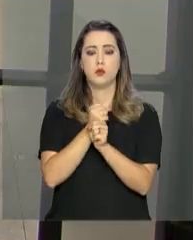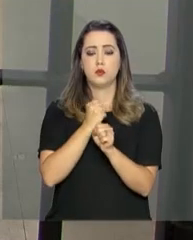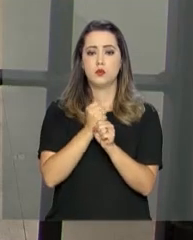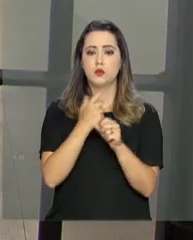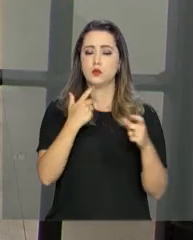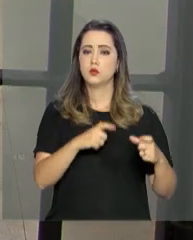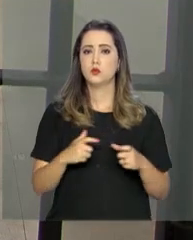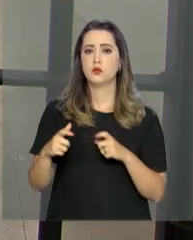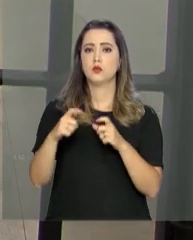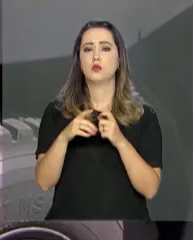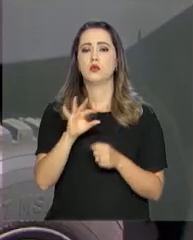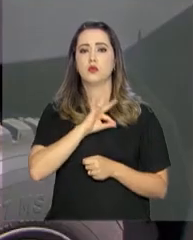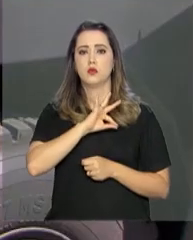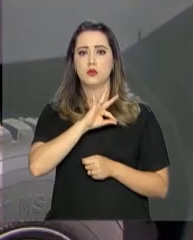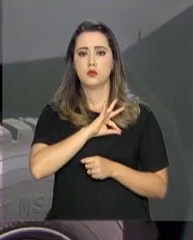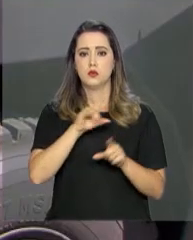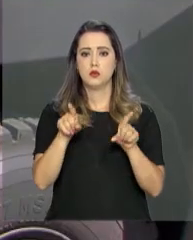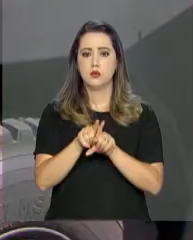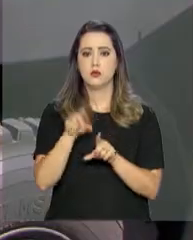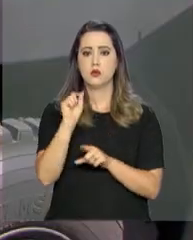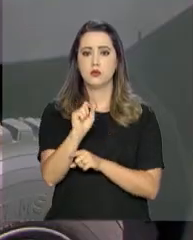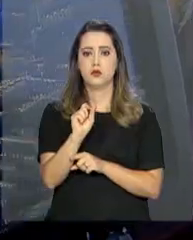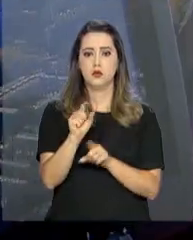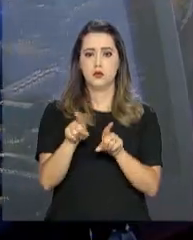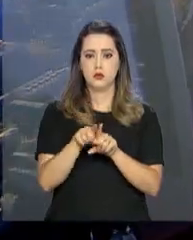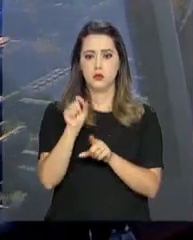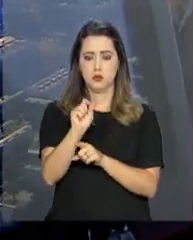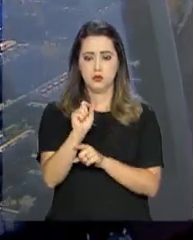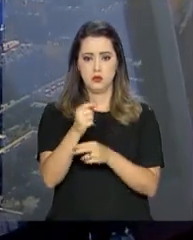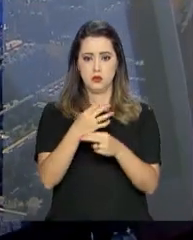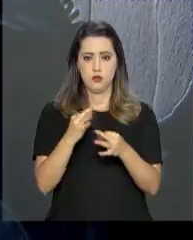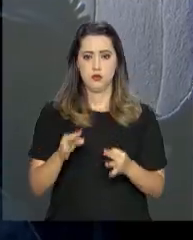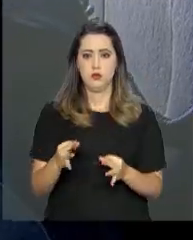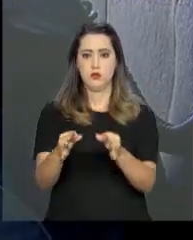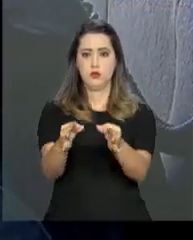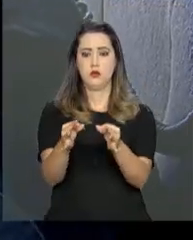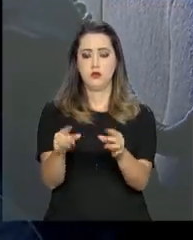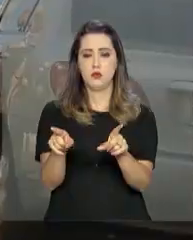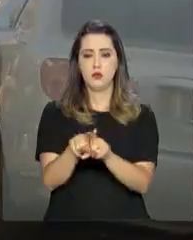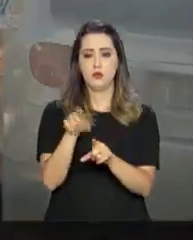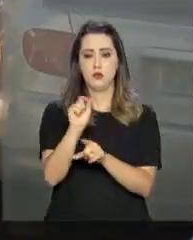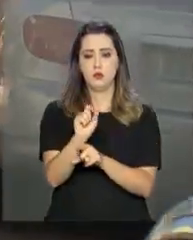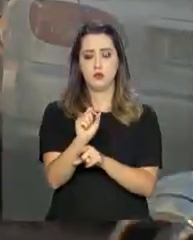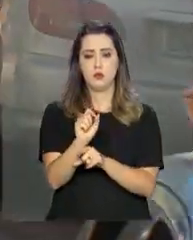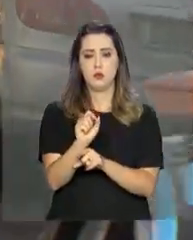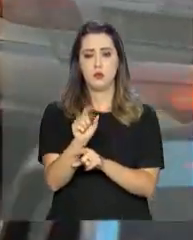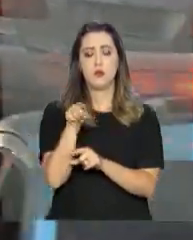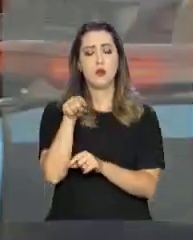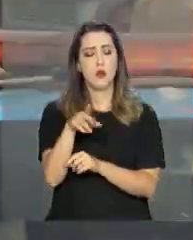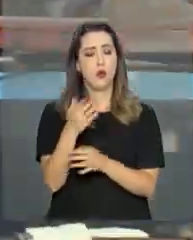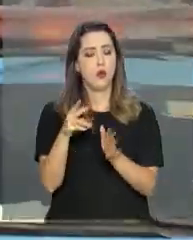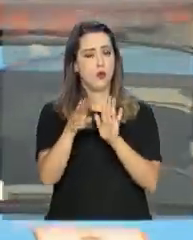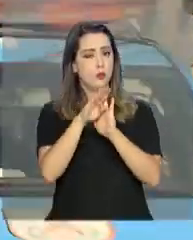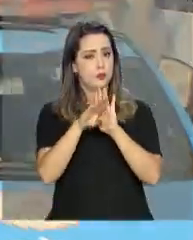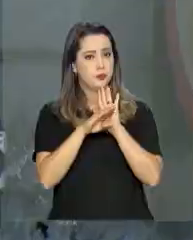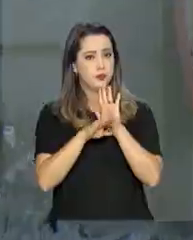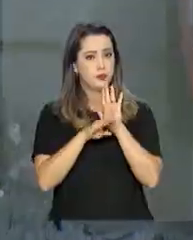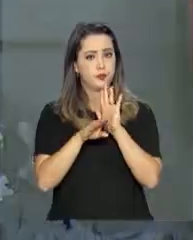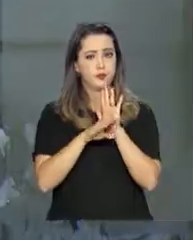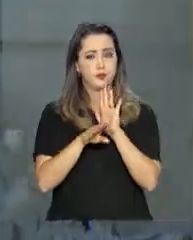reforma de unidades policiais, compra de materiais, tecnologia e sistemas de informação, programas de prevenção ao